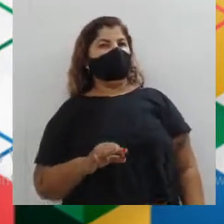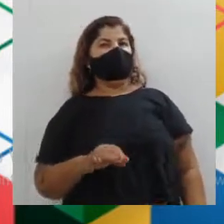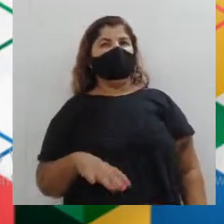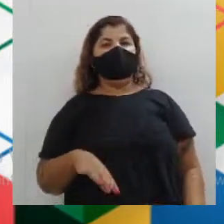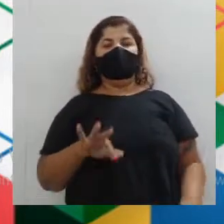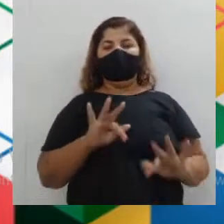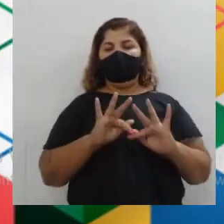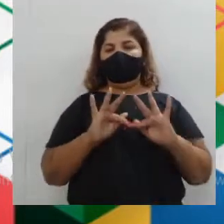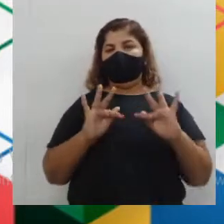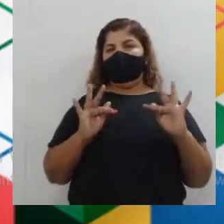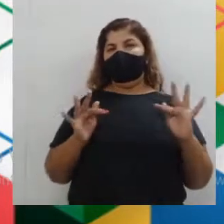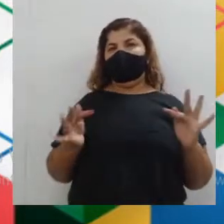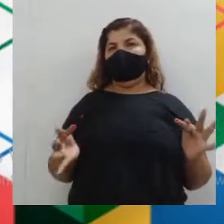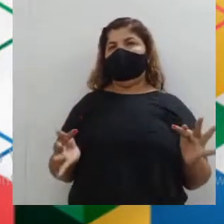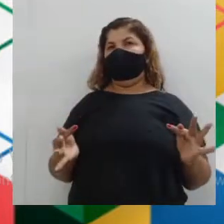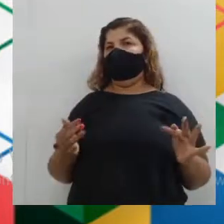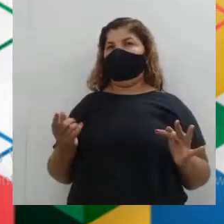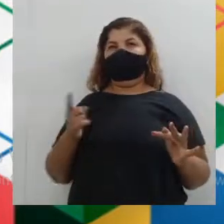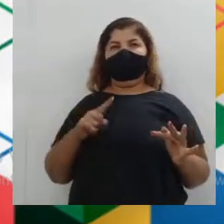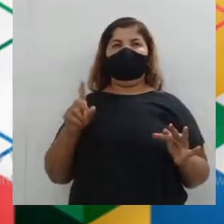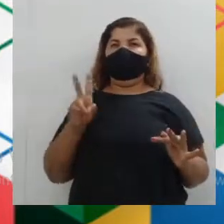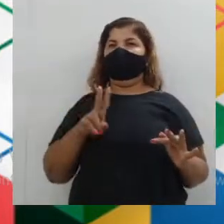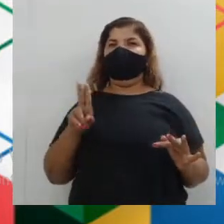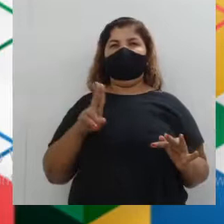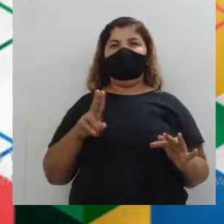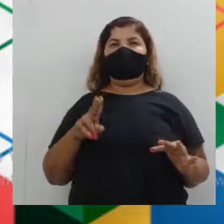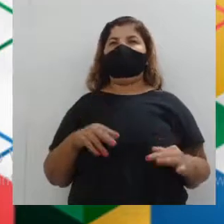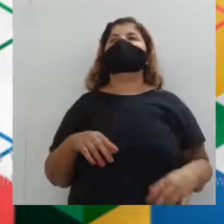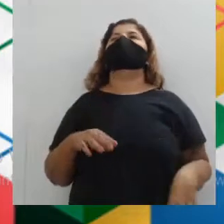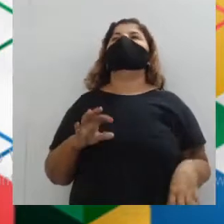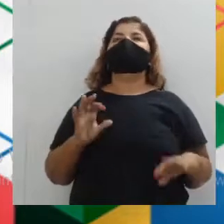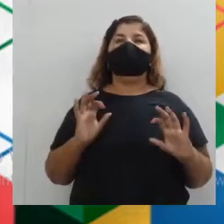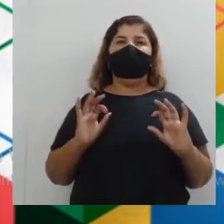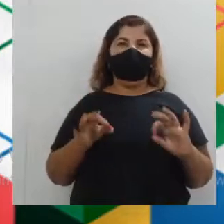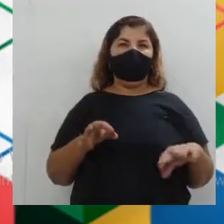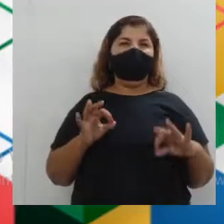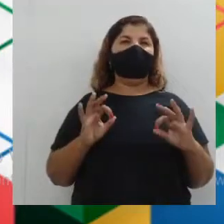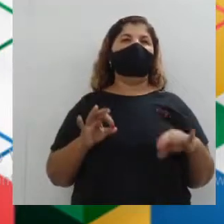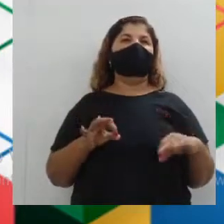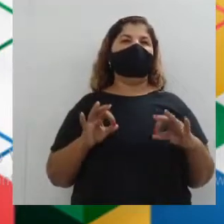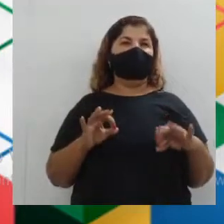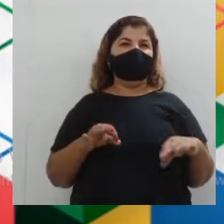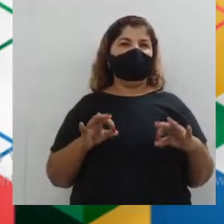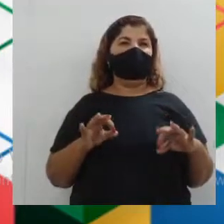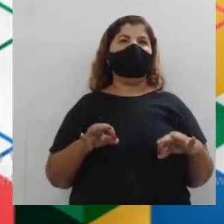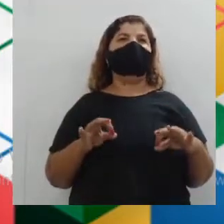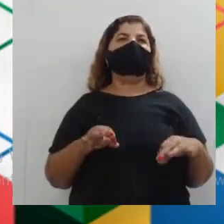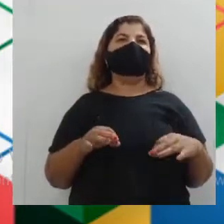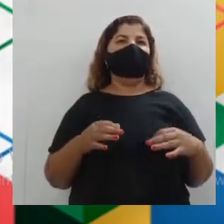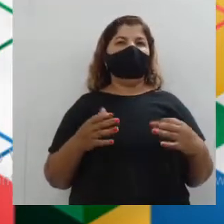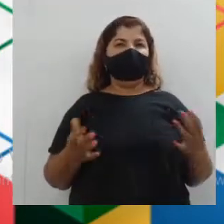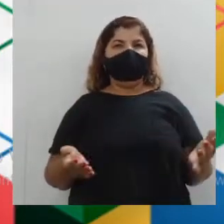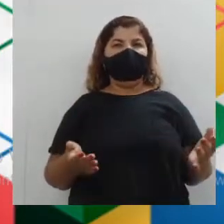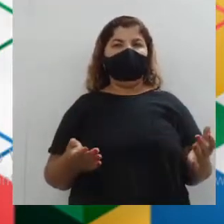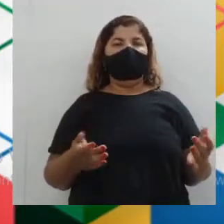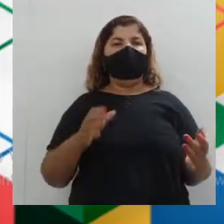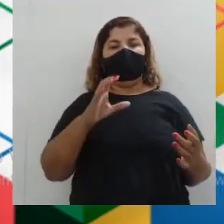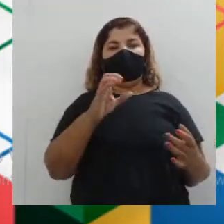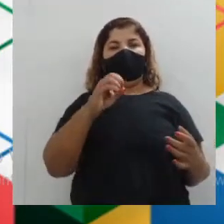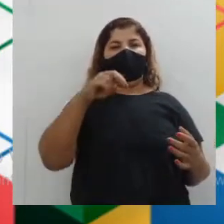Humildade não funciona, com certeza, né? Então, assim, gente, com certeza é uma